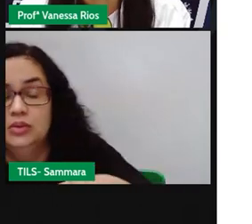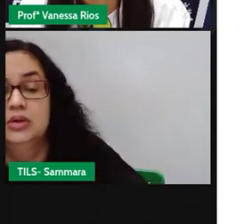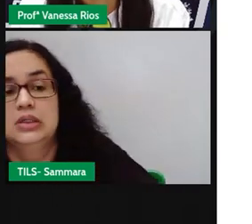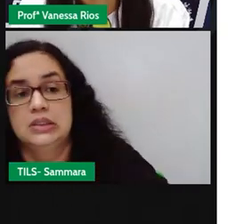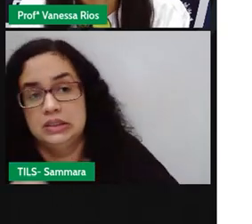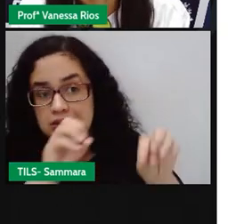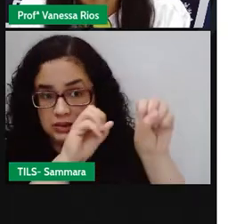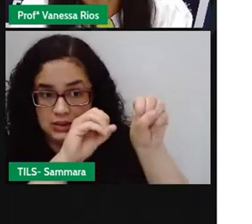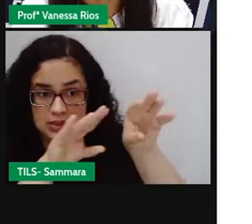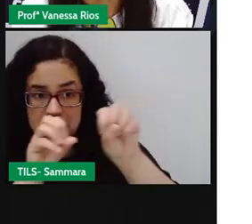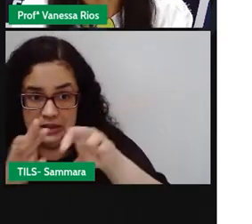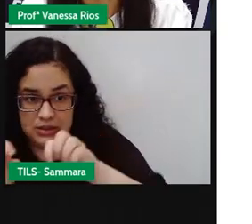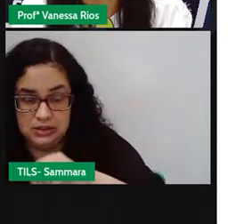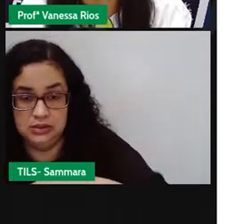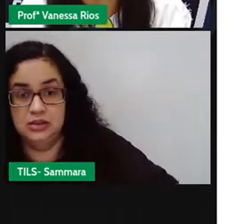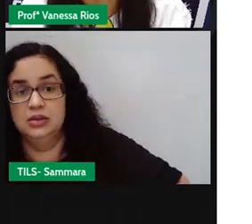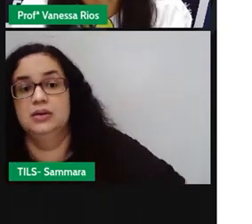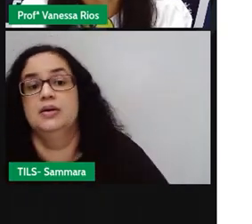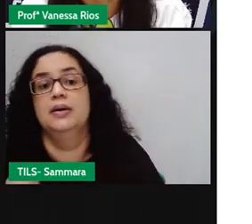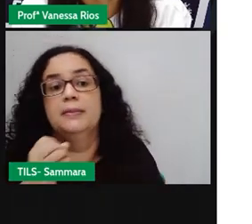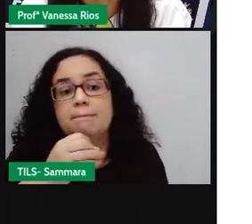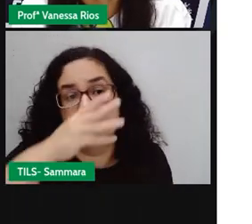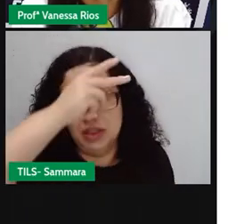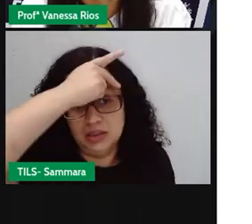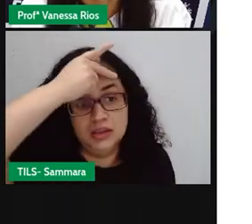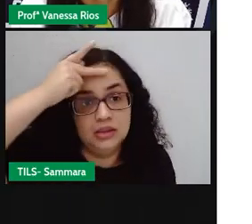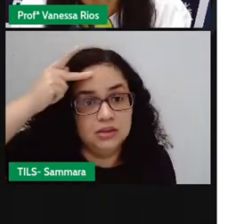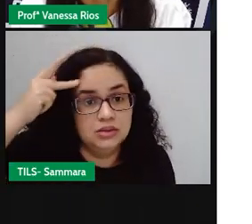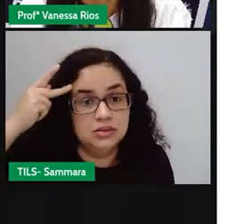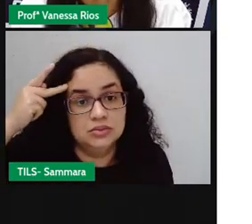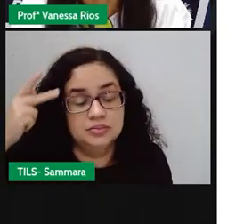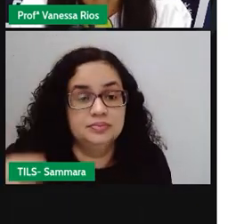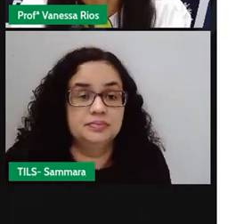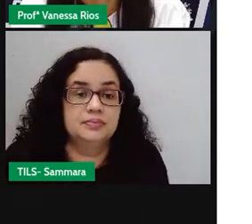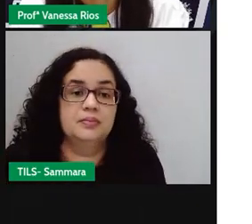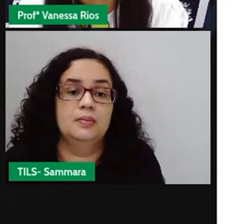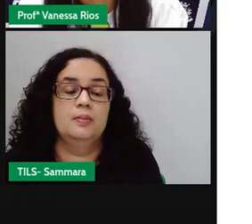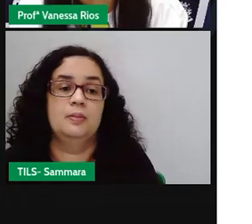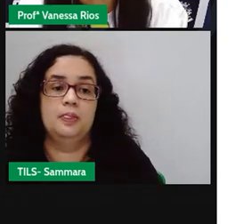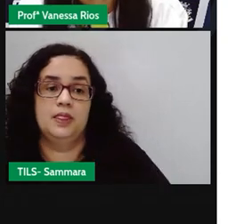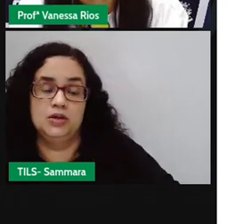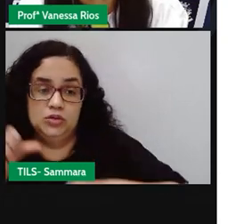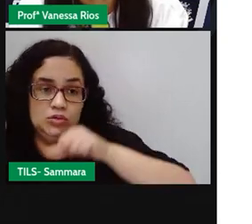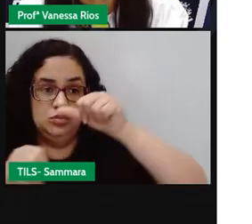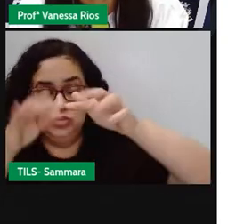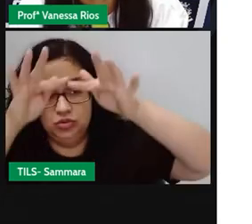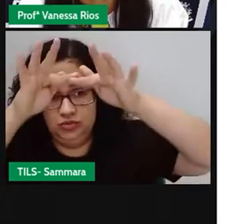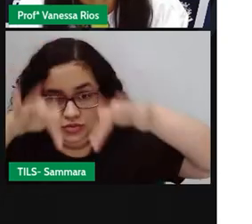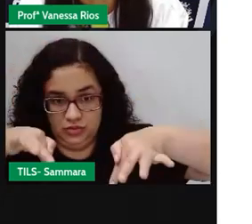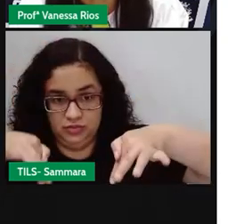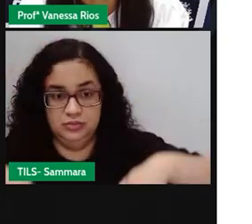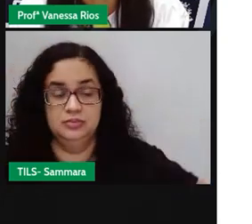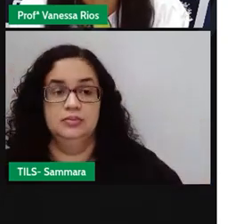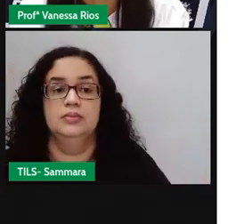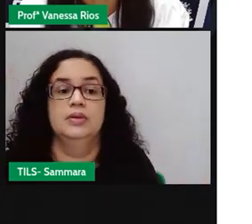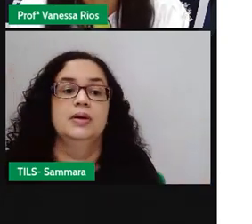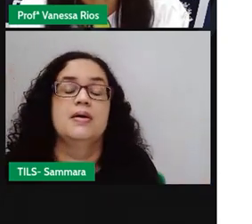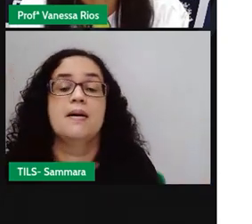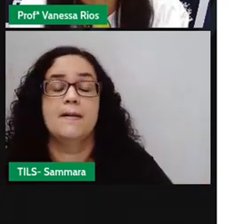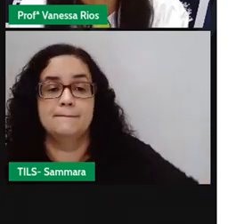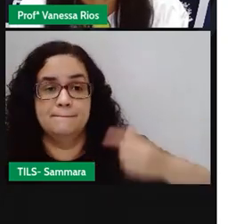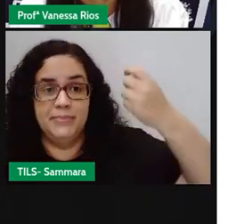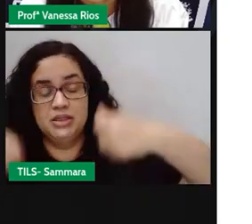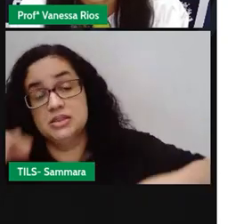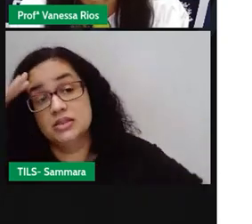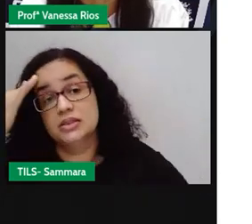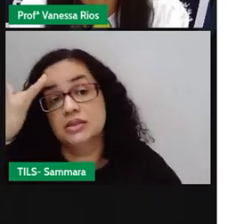de ensinar algo, que é o tratar bem as pessoas. Se a gente modificar o final, a gente precisa